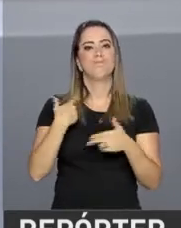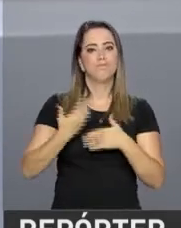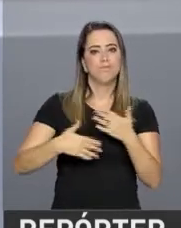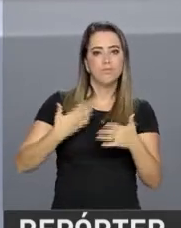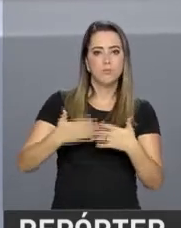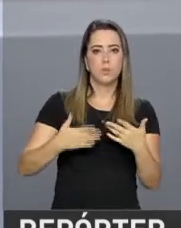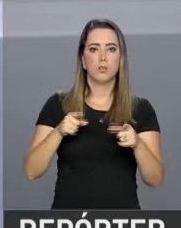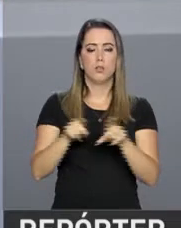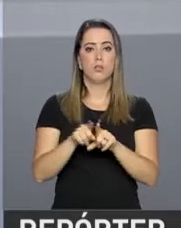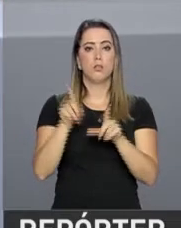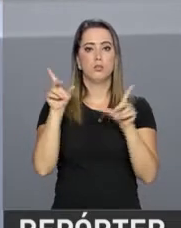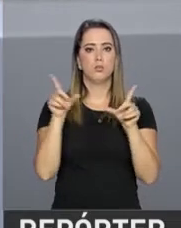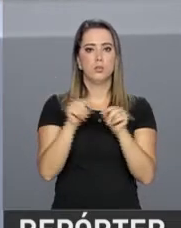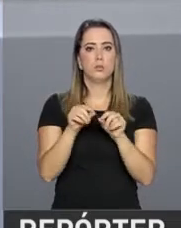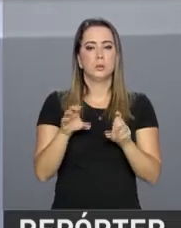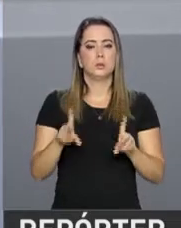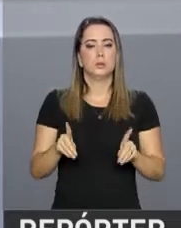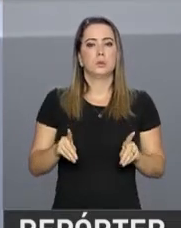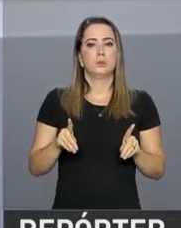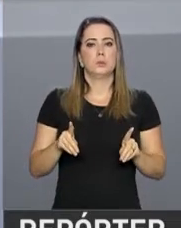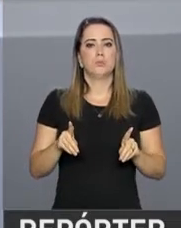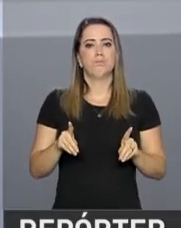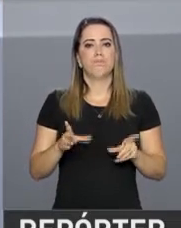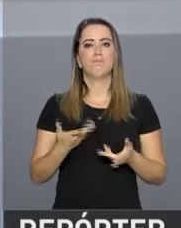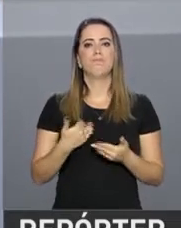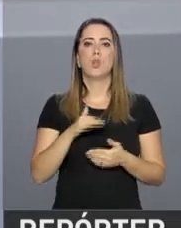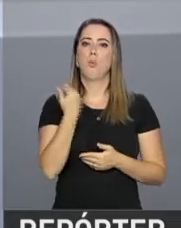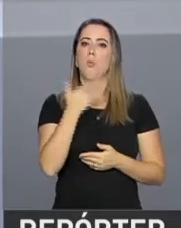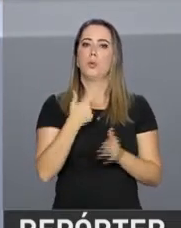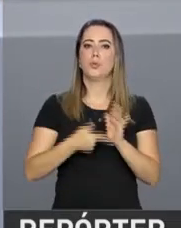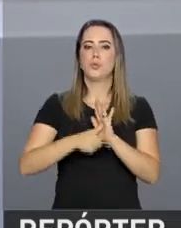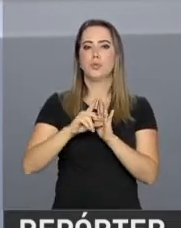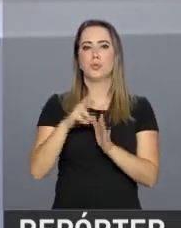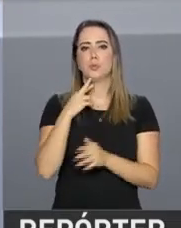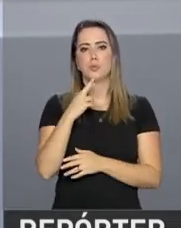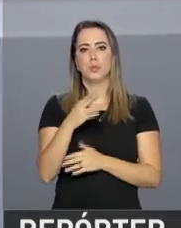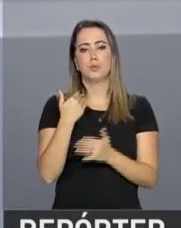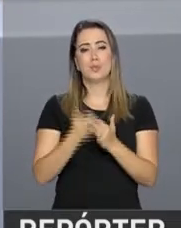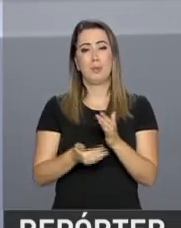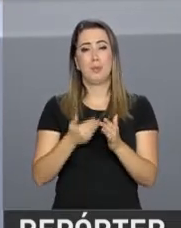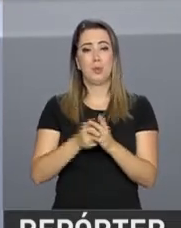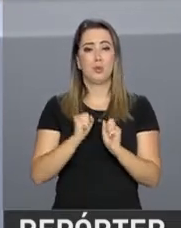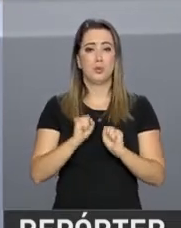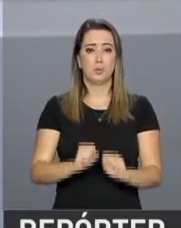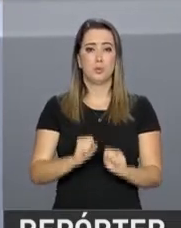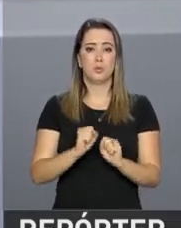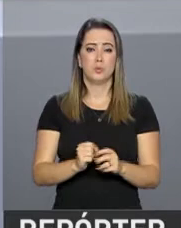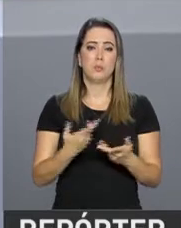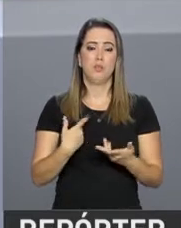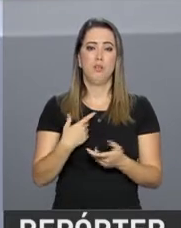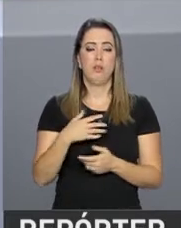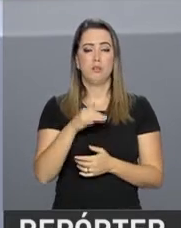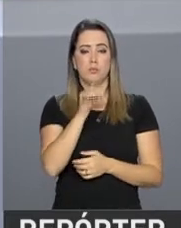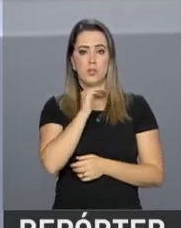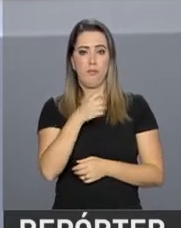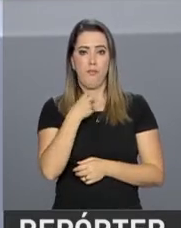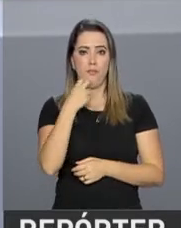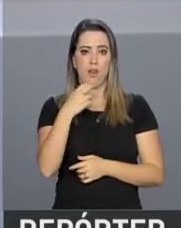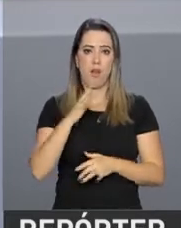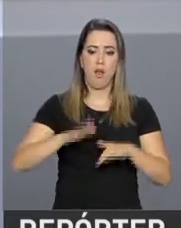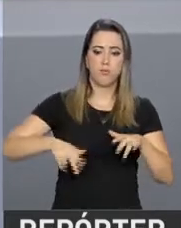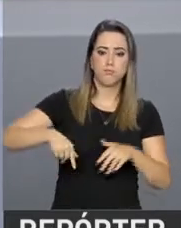e causa paralisia gradual e morte precoce como resultado da perda de capacidades cruciais como falar